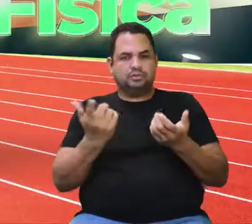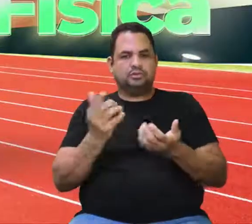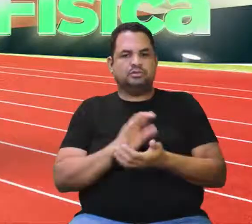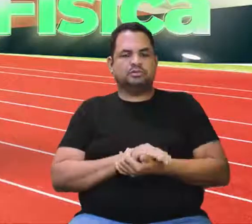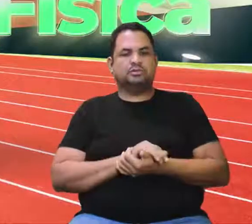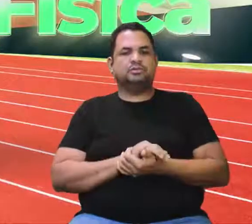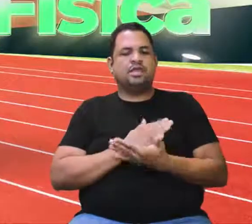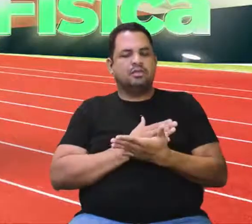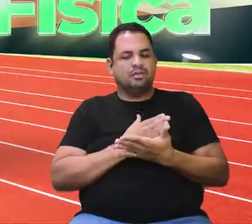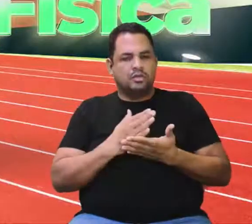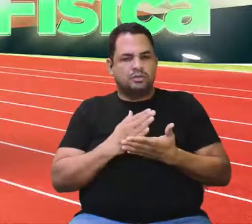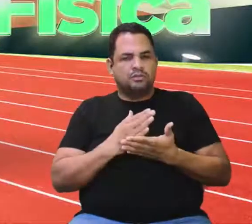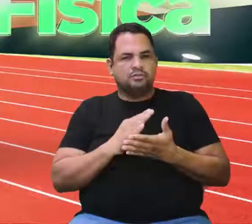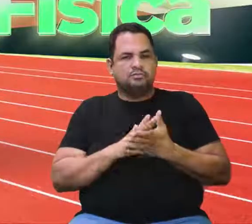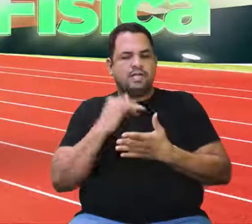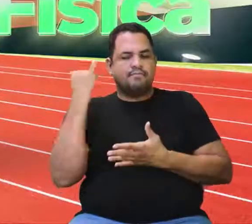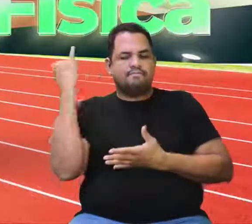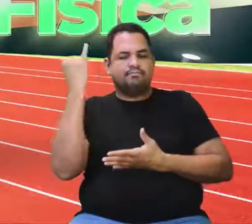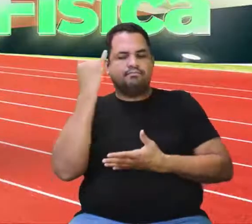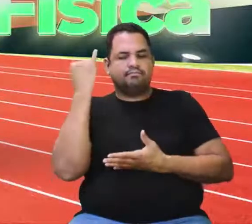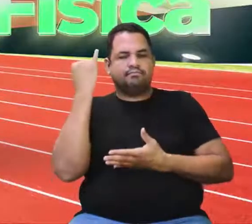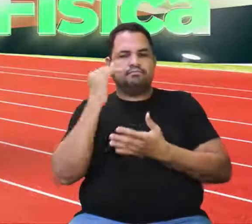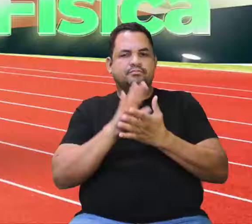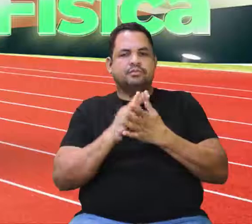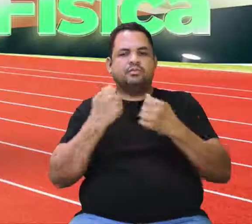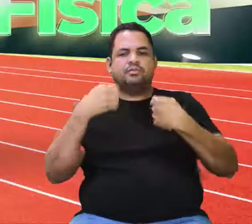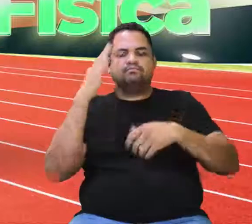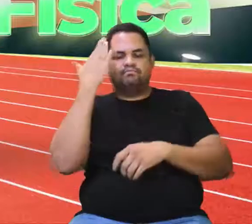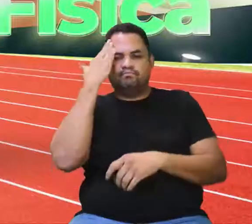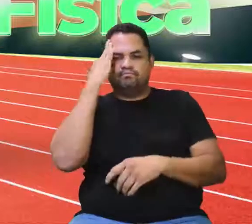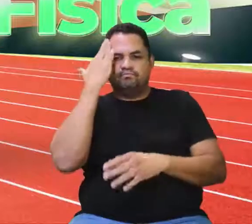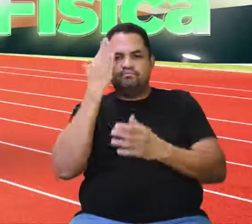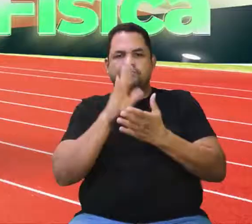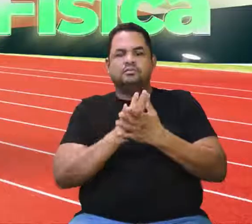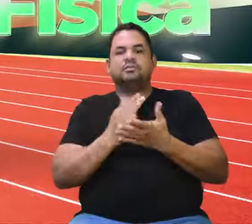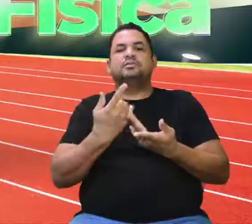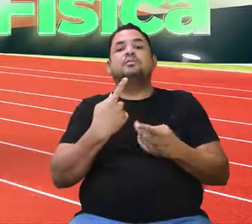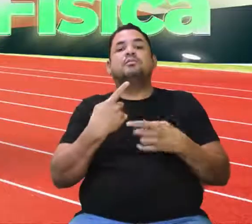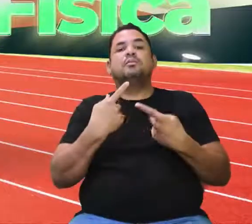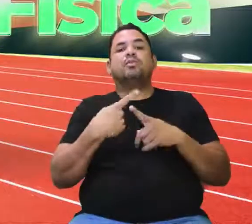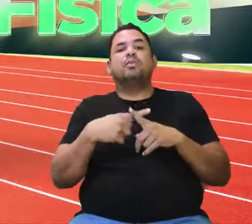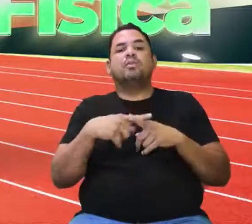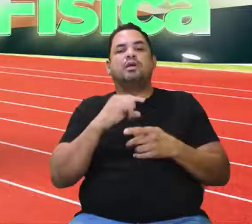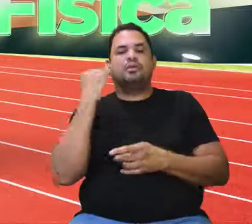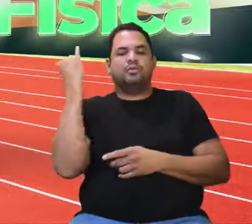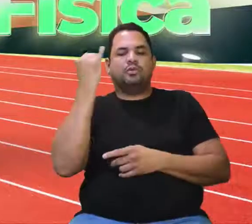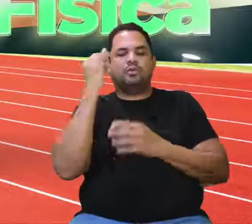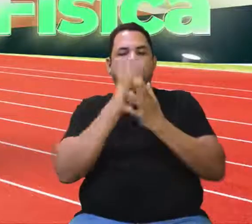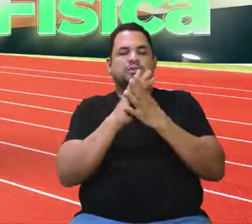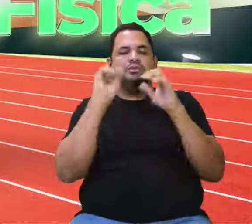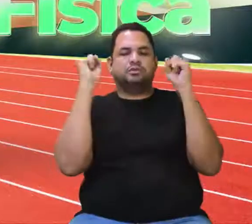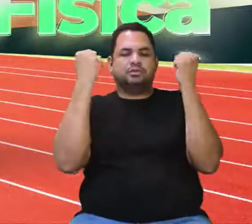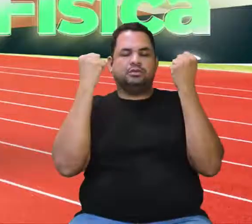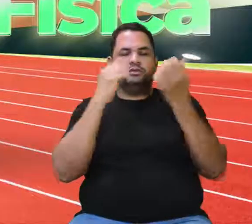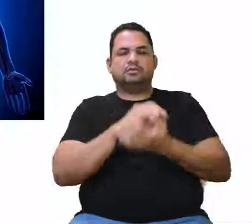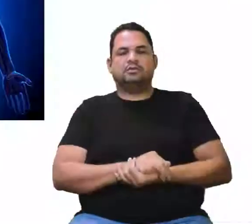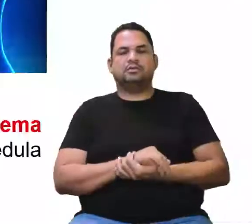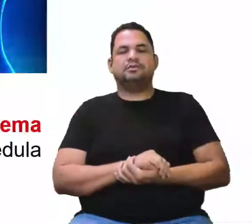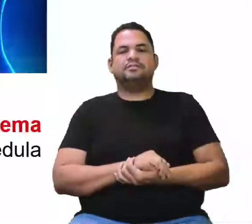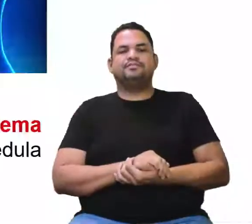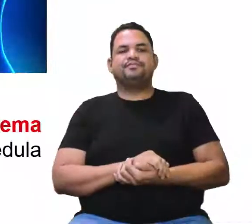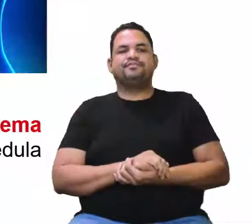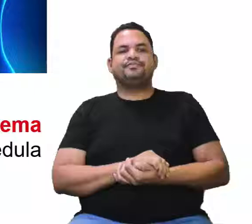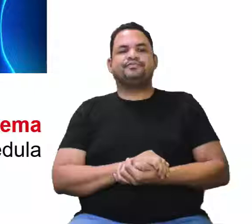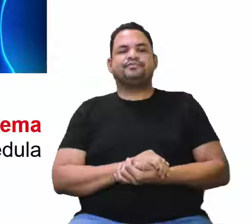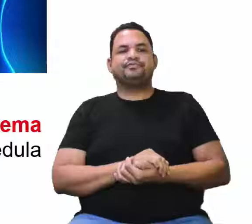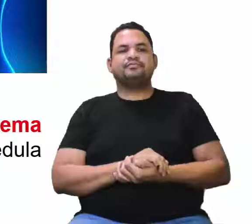parte mais introdutória, mas ela é importante para você poder entender o efeito do exercício. Então, fica comigo aí de olho no slide.